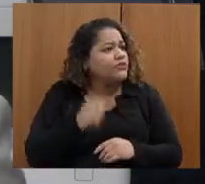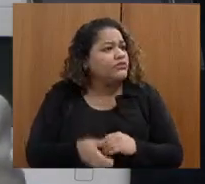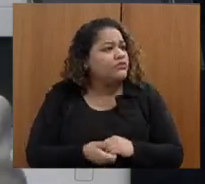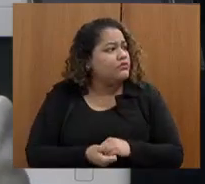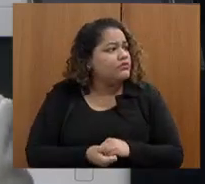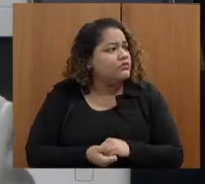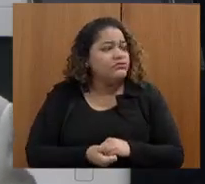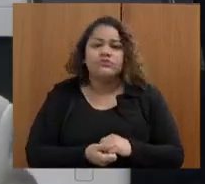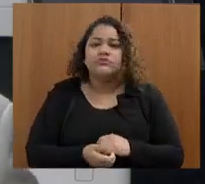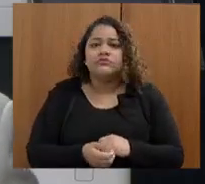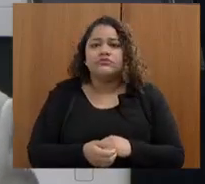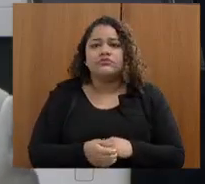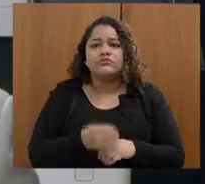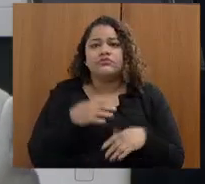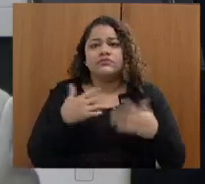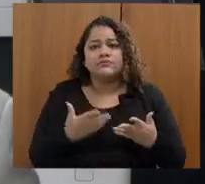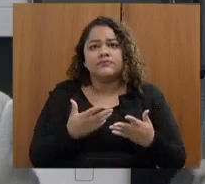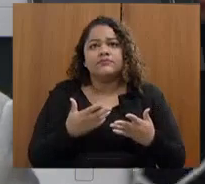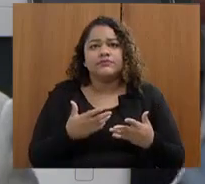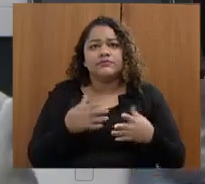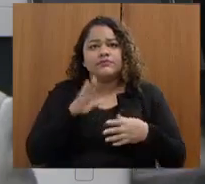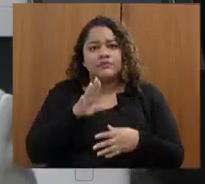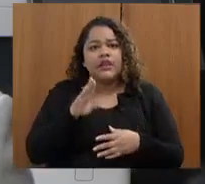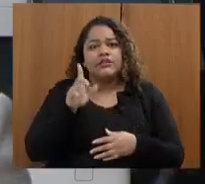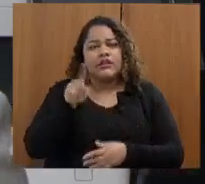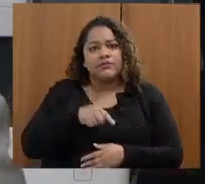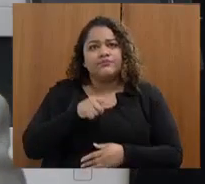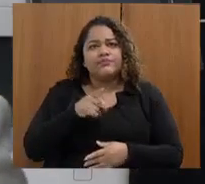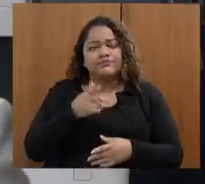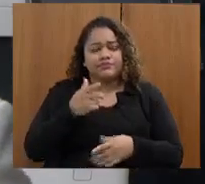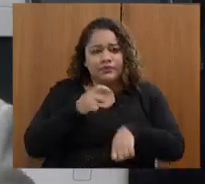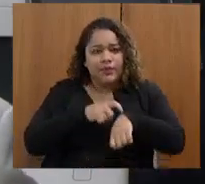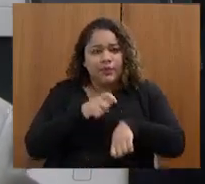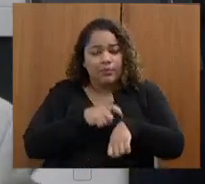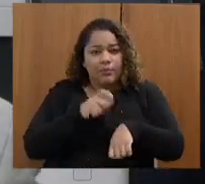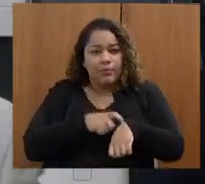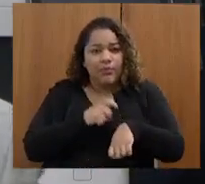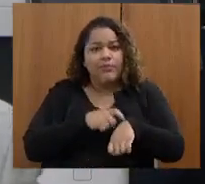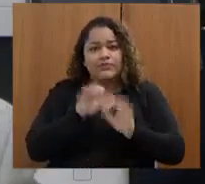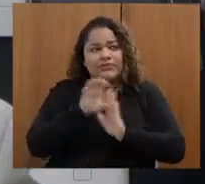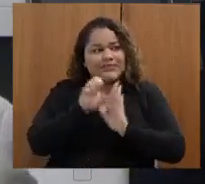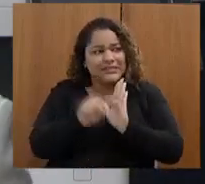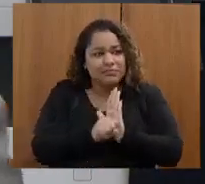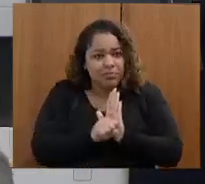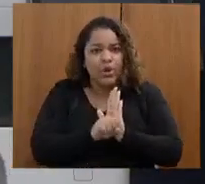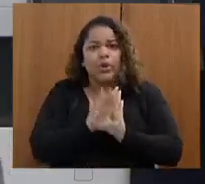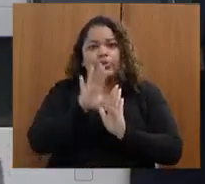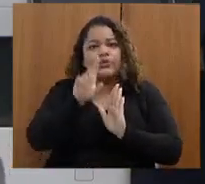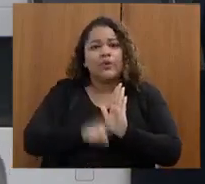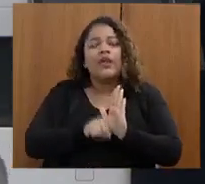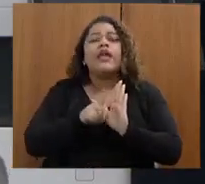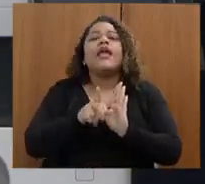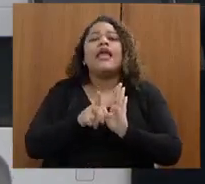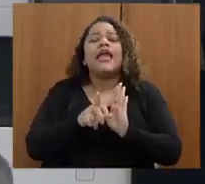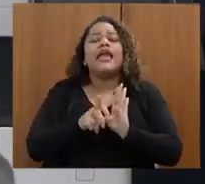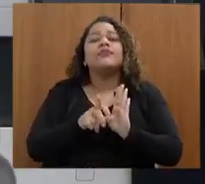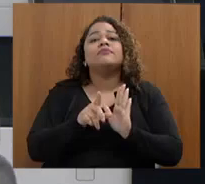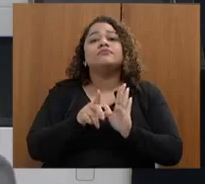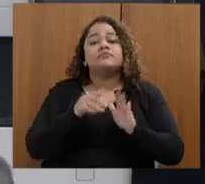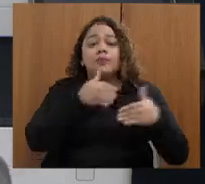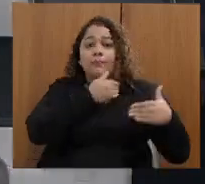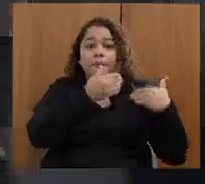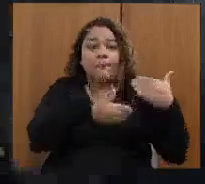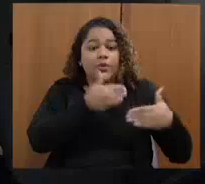e colocamos hoje é um momento simbólico porque esse processo ele acontece durante todo o tempo nós